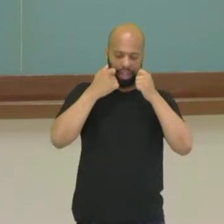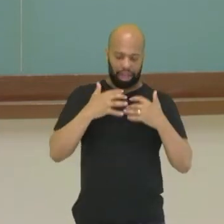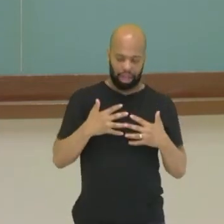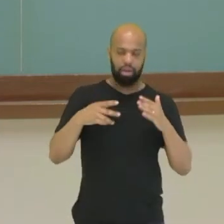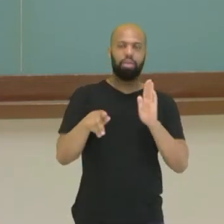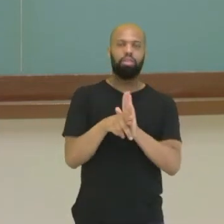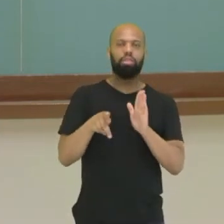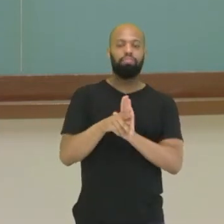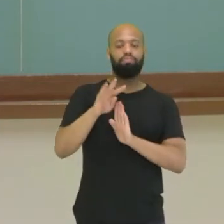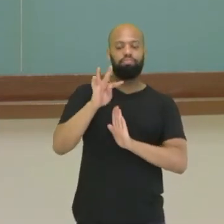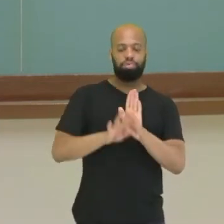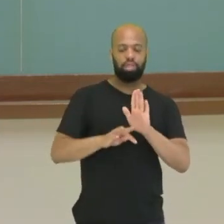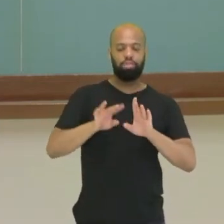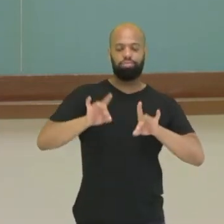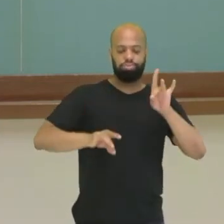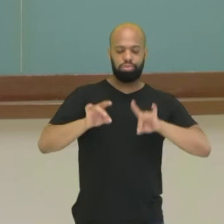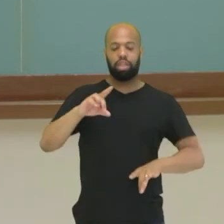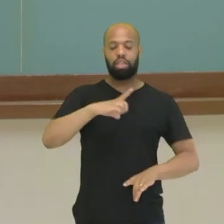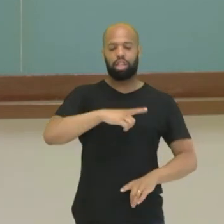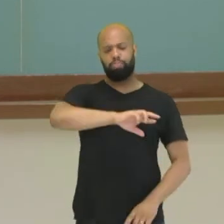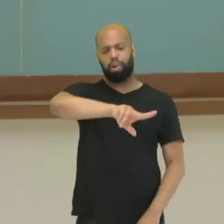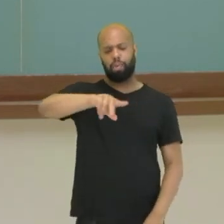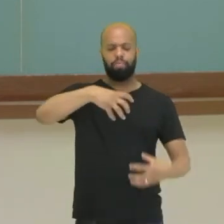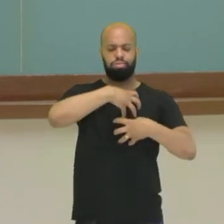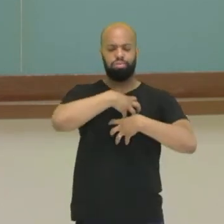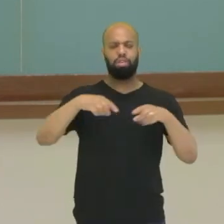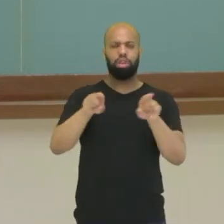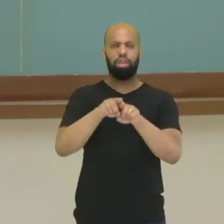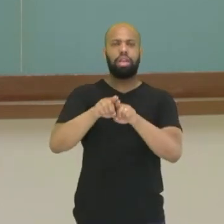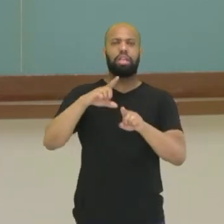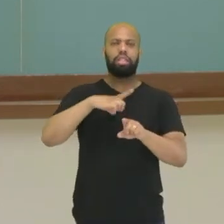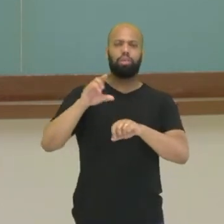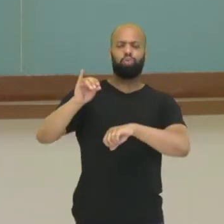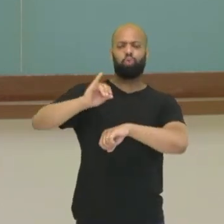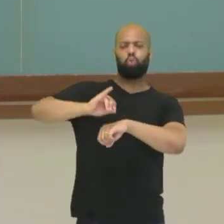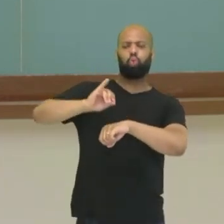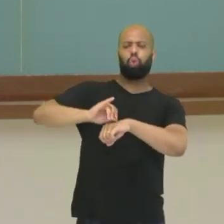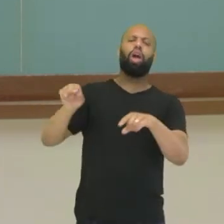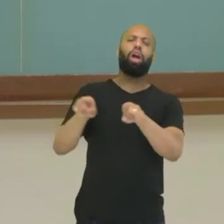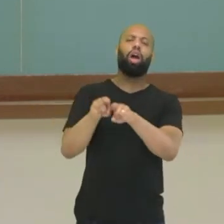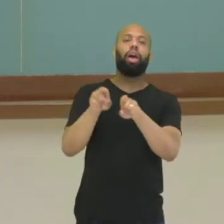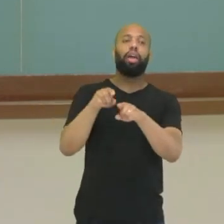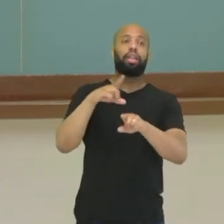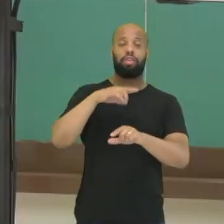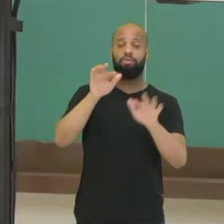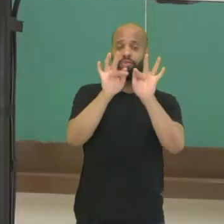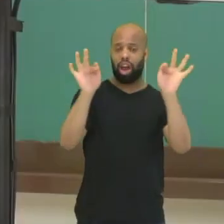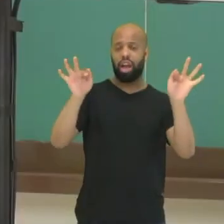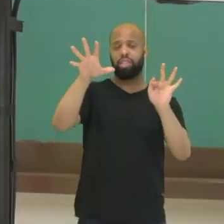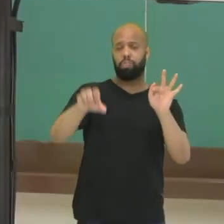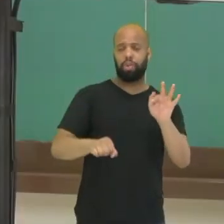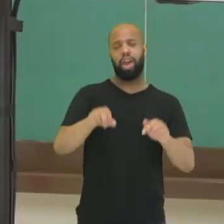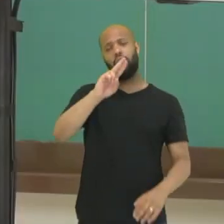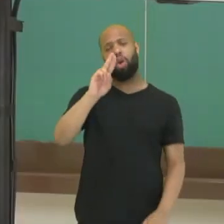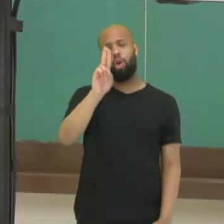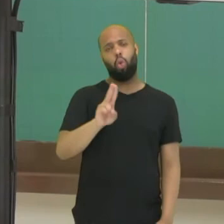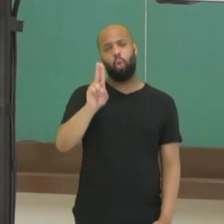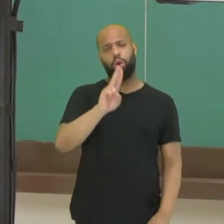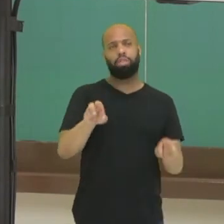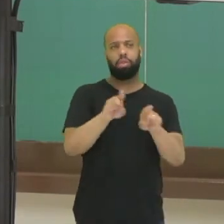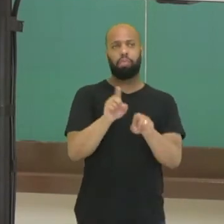teatro, ele pode improvisar de formas diferentes, né? Com objetos, partindo de uma frase, uma palavra,